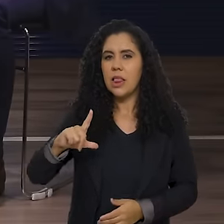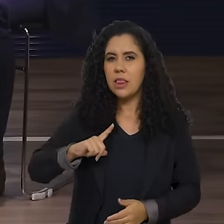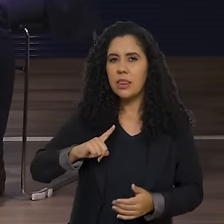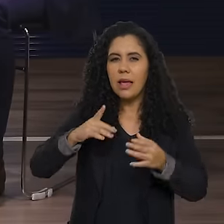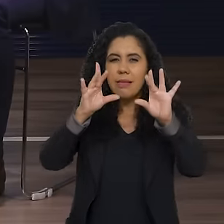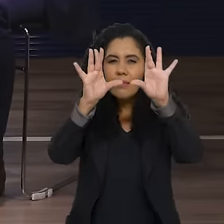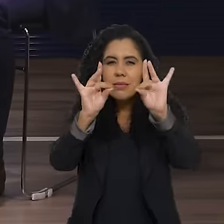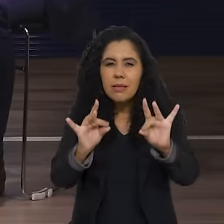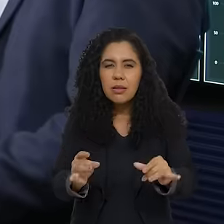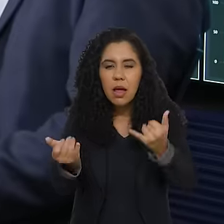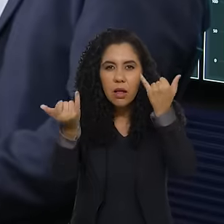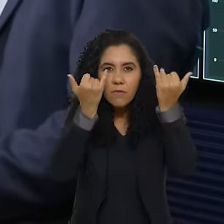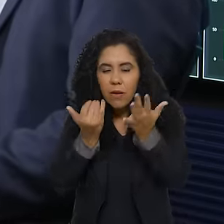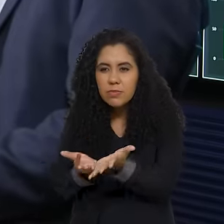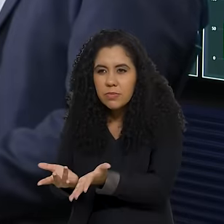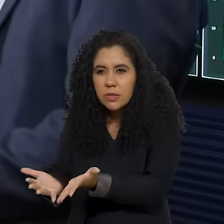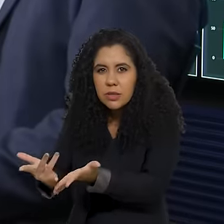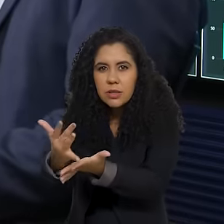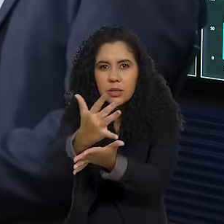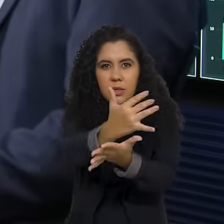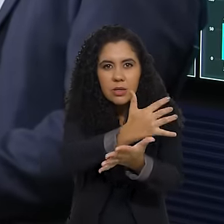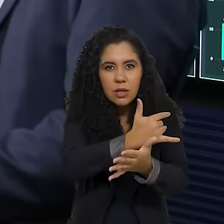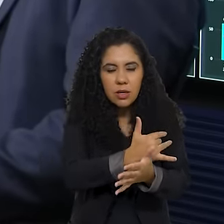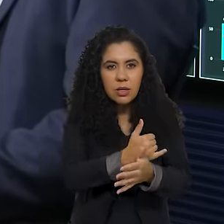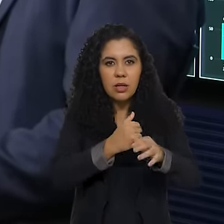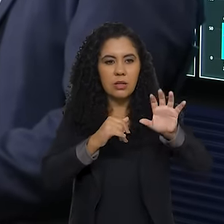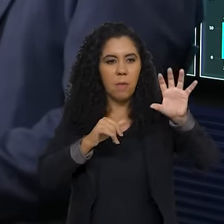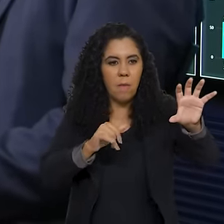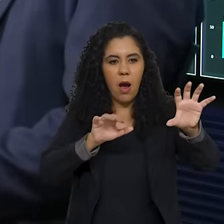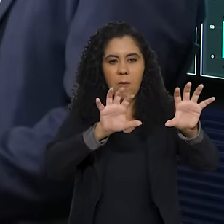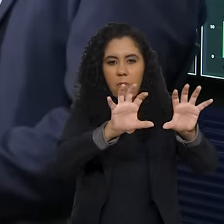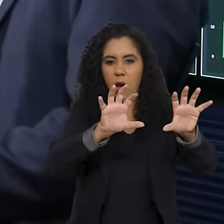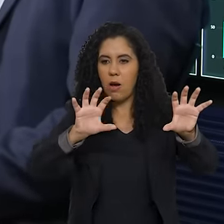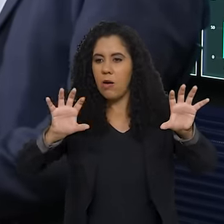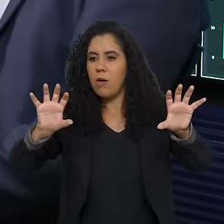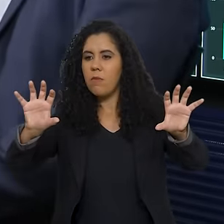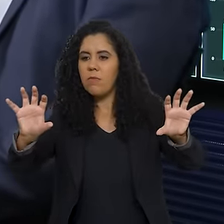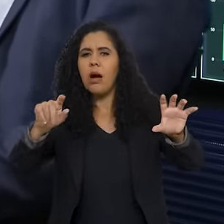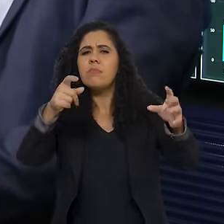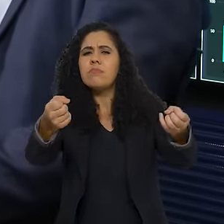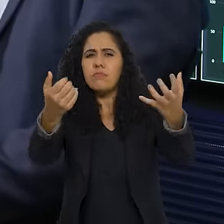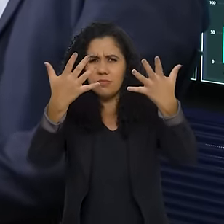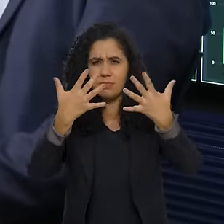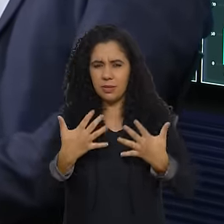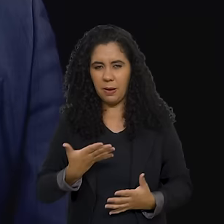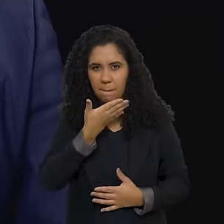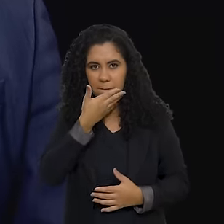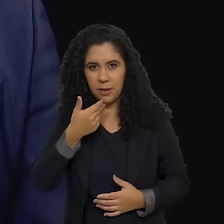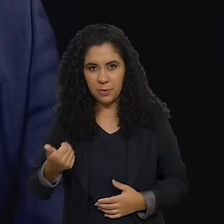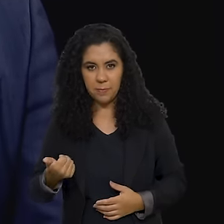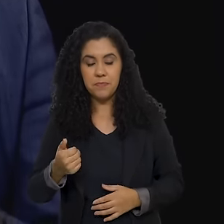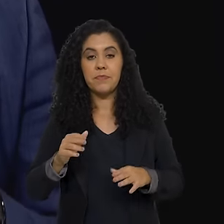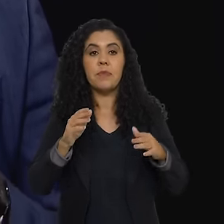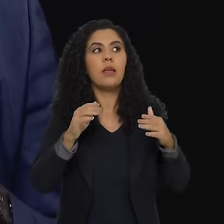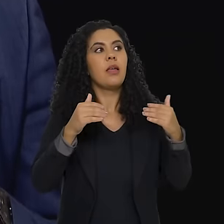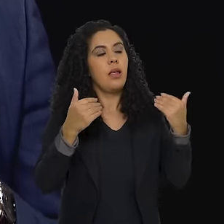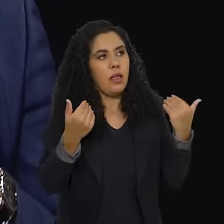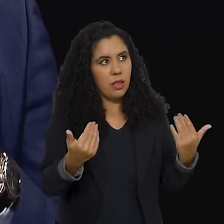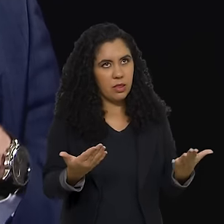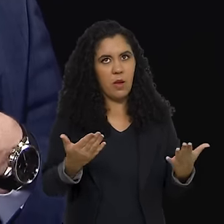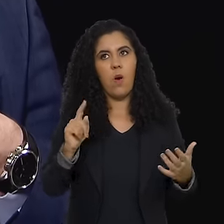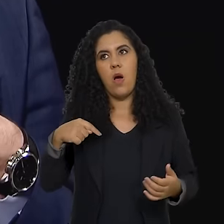mapeamento detalhado de 3 cadeias industriais, né, que vocês estão fazendo. Quais são elas? Explica de novo melhor. A gente mapeou